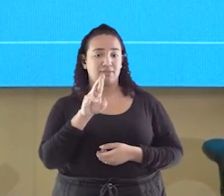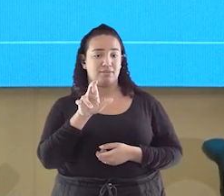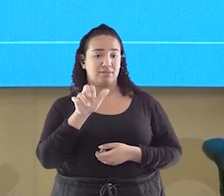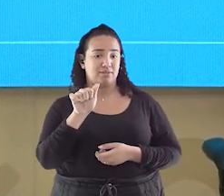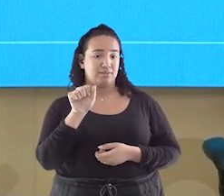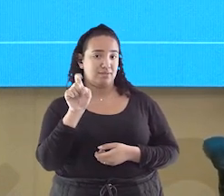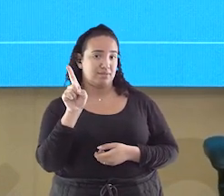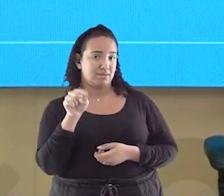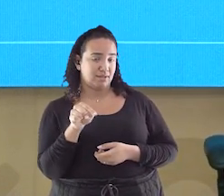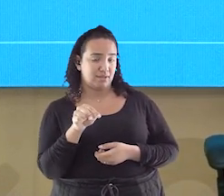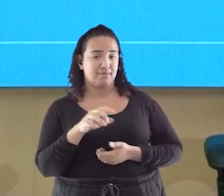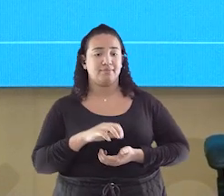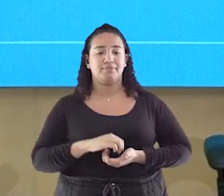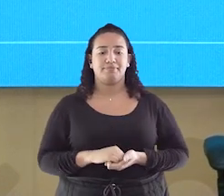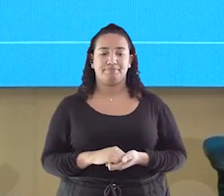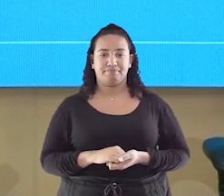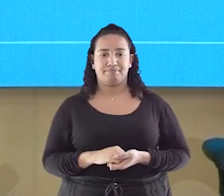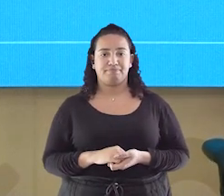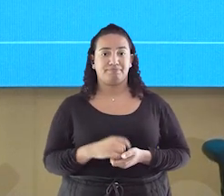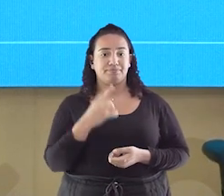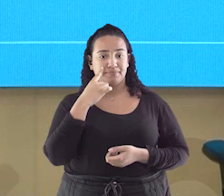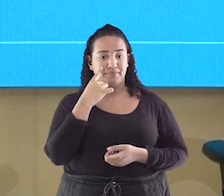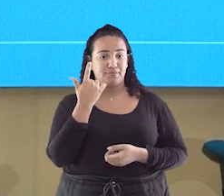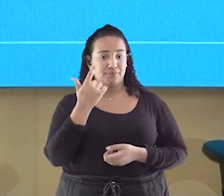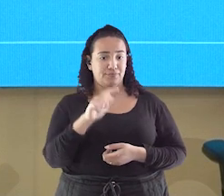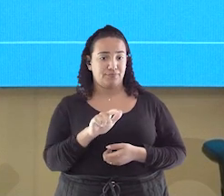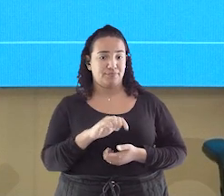sobre, trás. Vamos mais uma vez? Vamos lá.